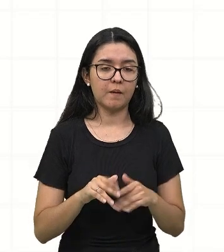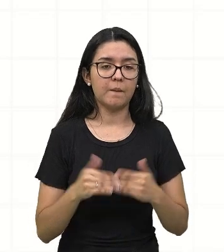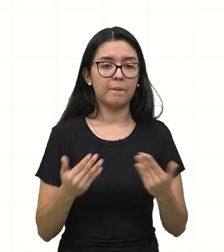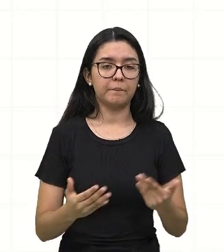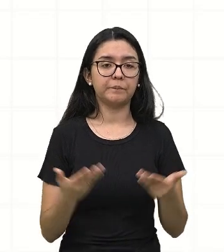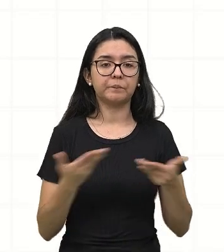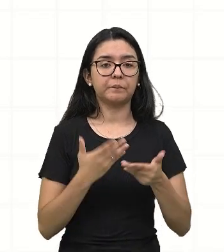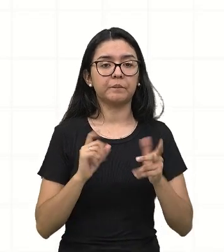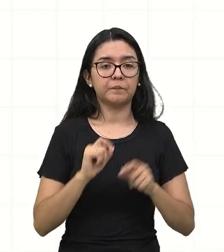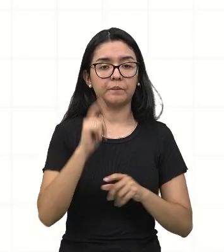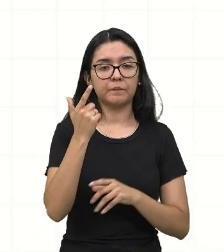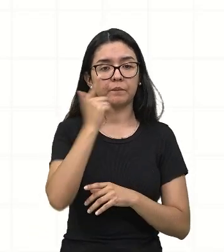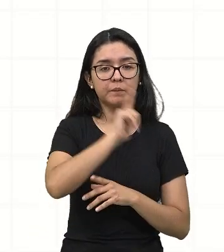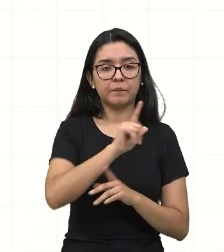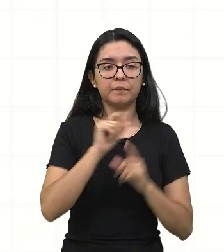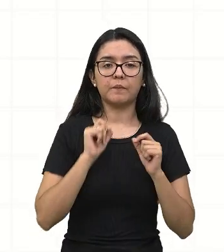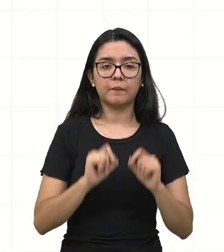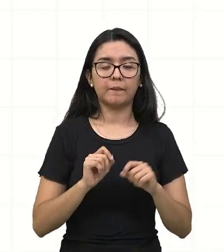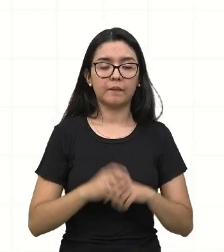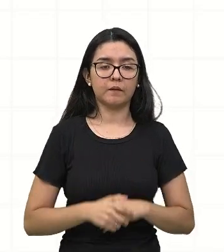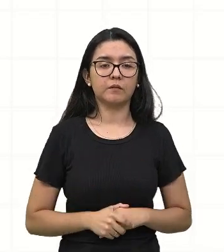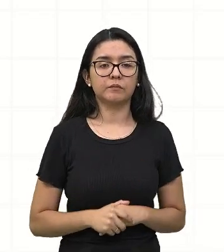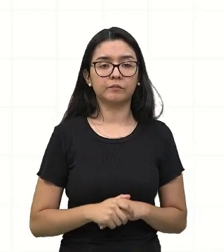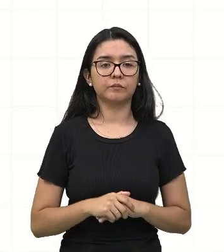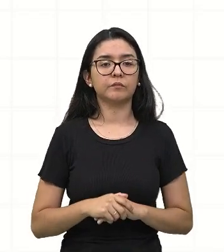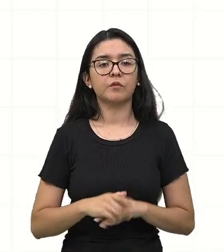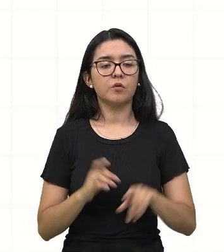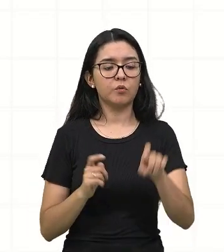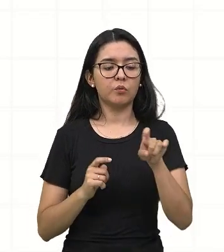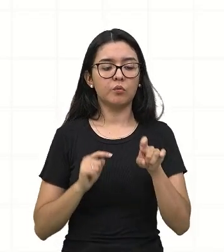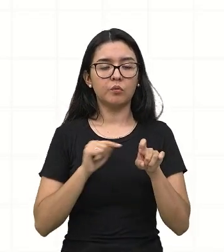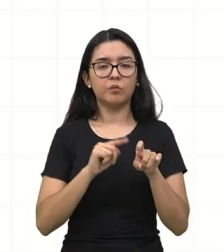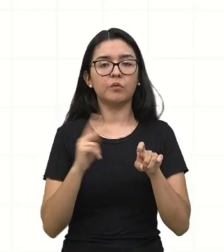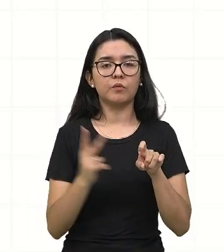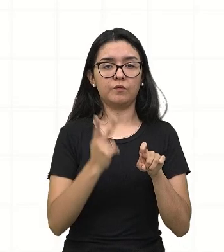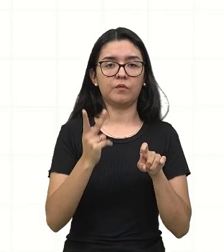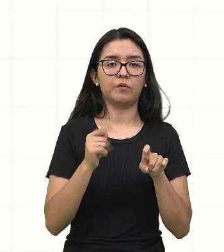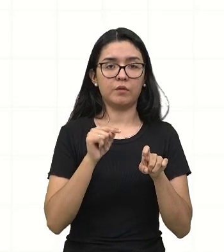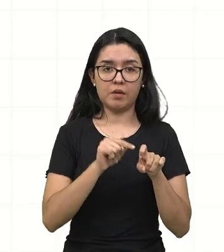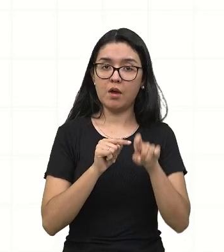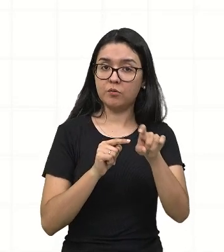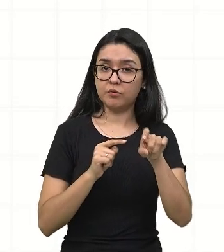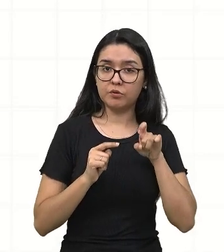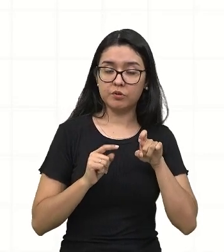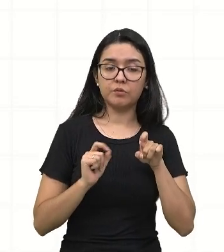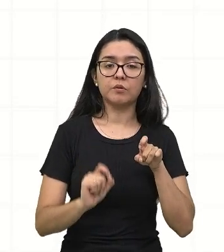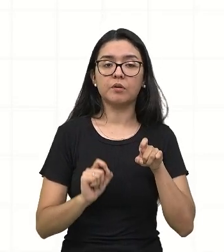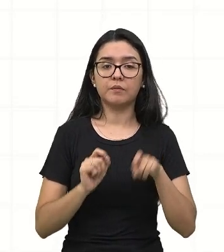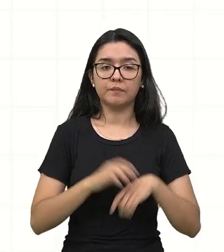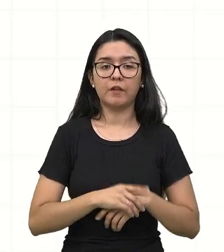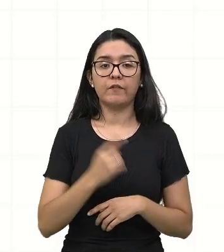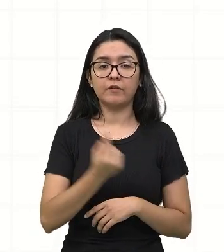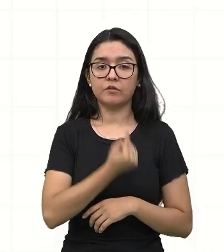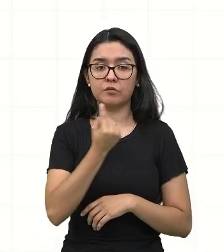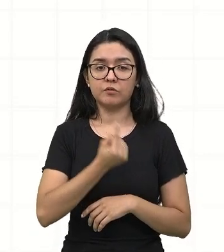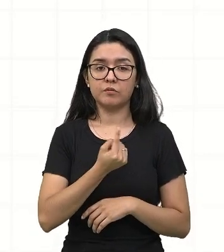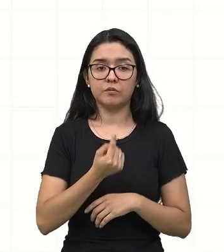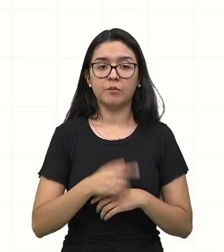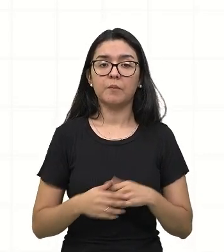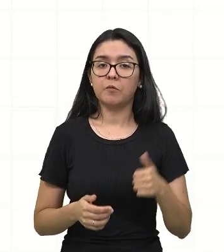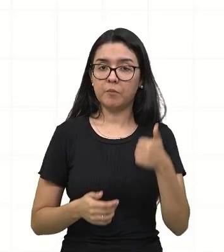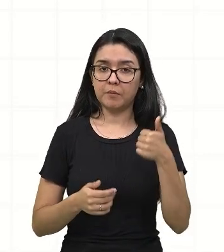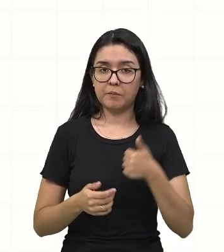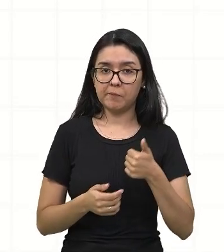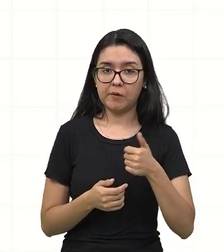então conseguir com que o valor do termo desconhecido, que é exatamente o x, ele vai ficar sozinho no